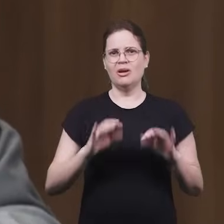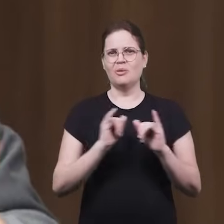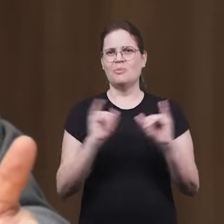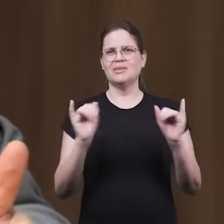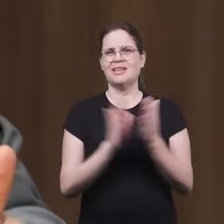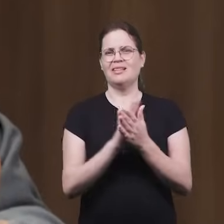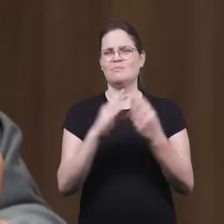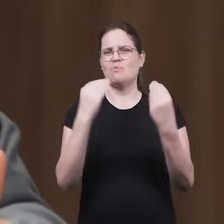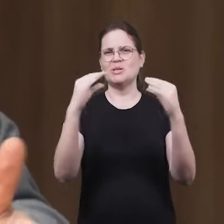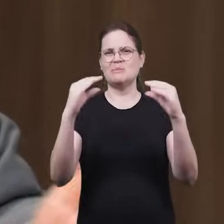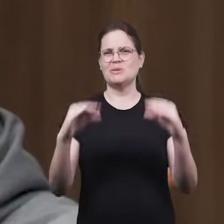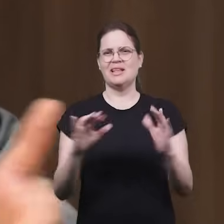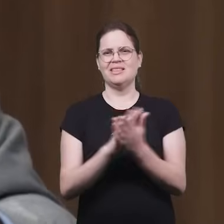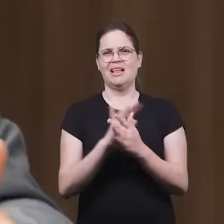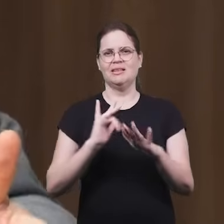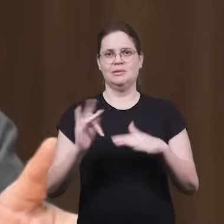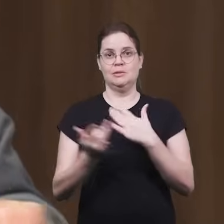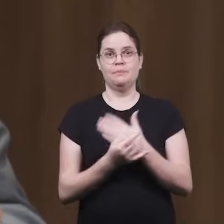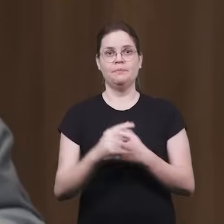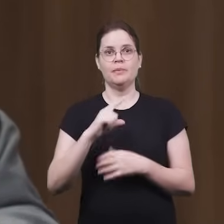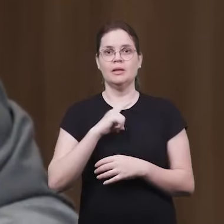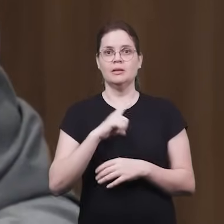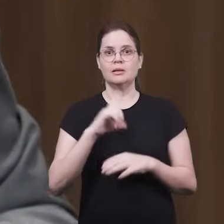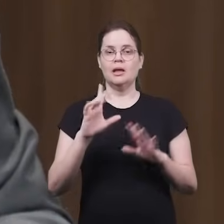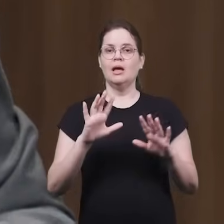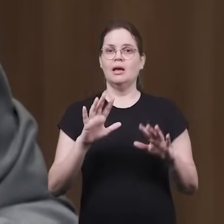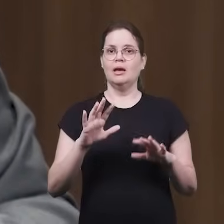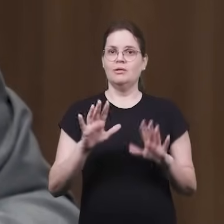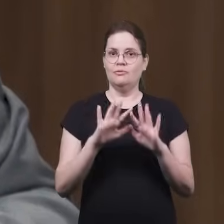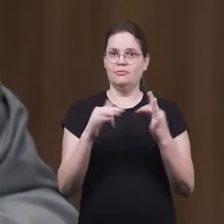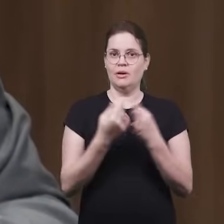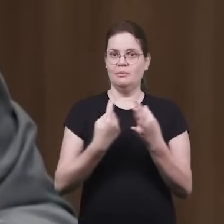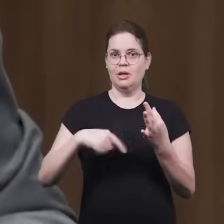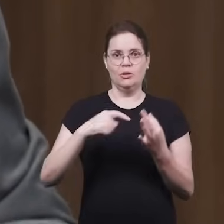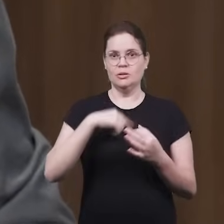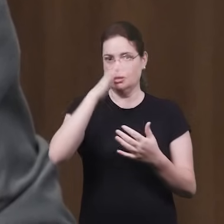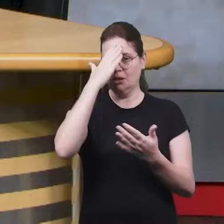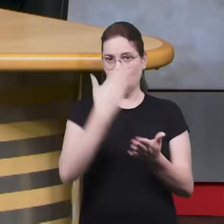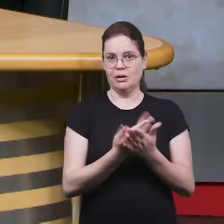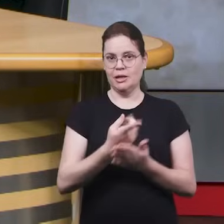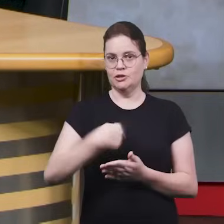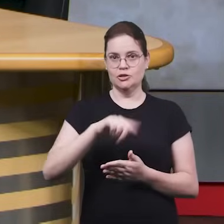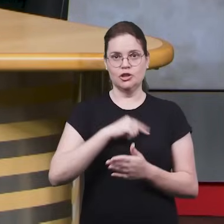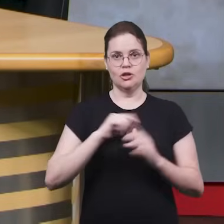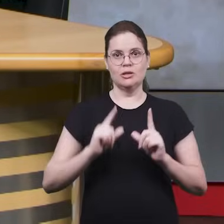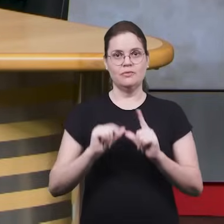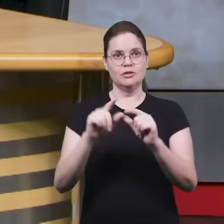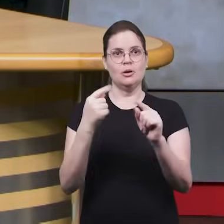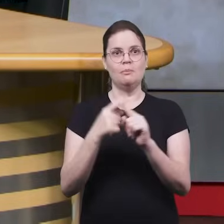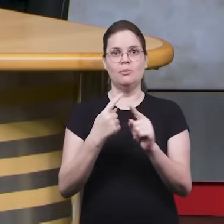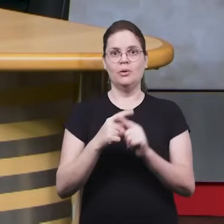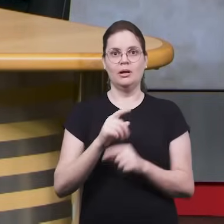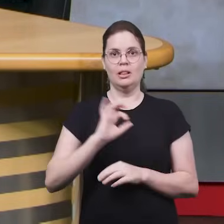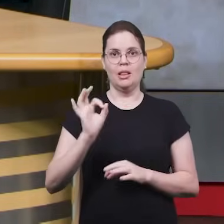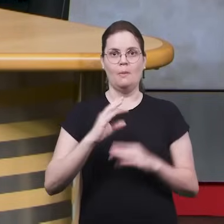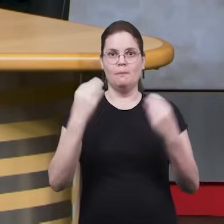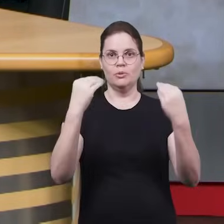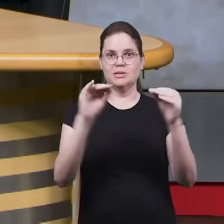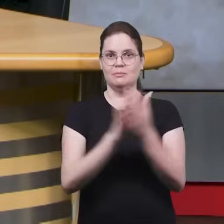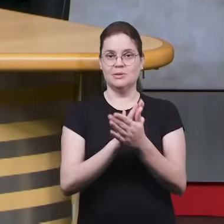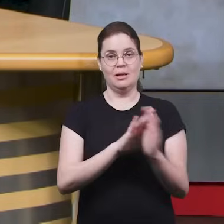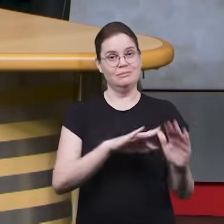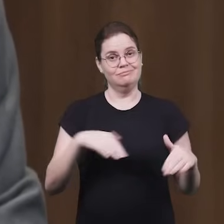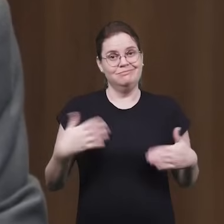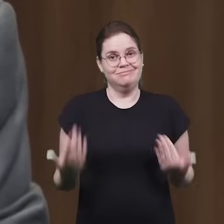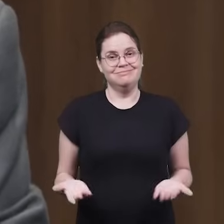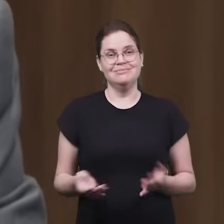ninguém não colocaram. E tem parentes nossos que até hoje não acreditam que nós fizemos essa viagem. Porque hoje, nós não postamos nas redes sociais. Hoje está nesse nível. Né? Exatamente.